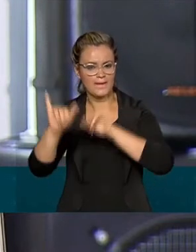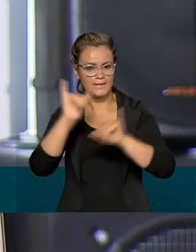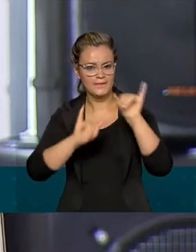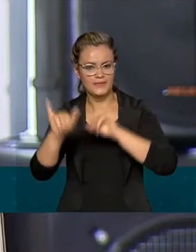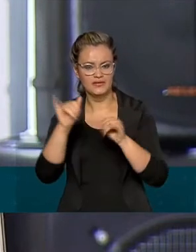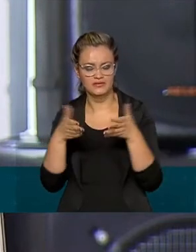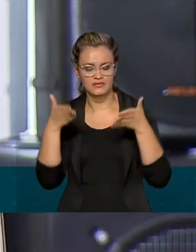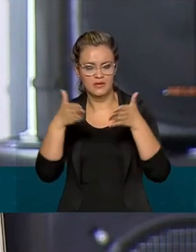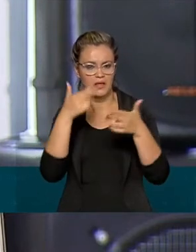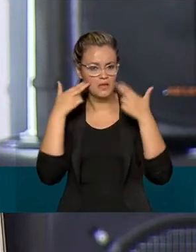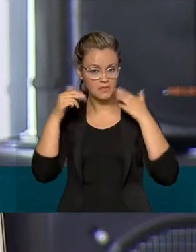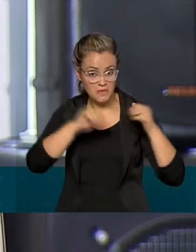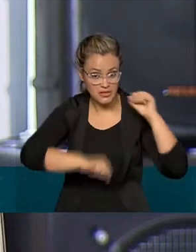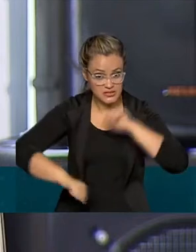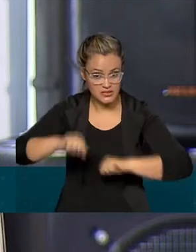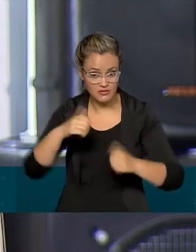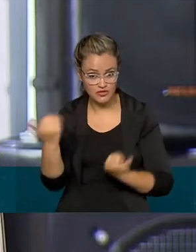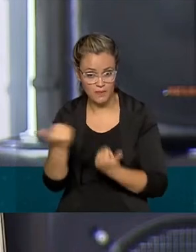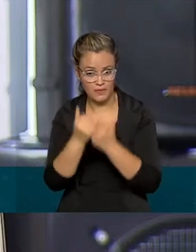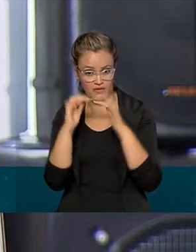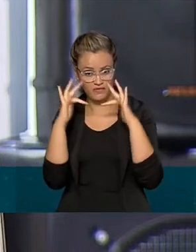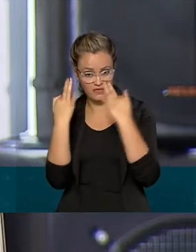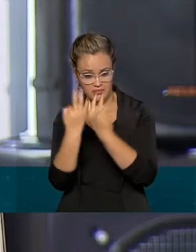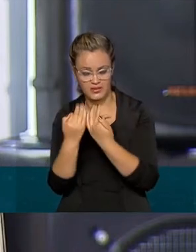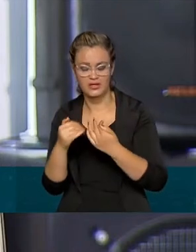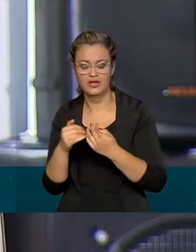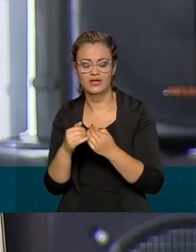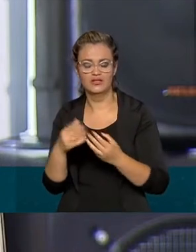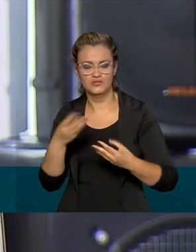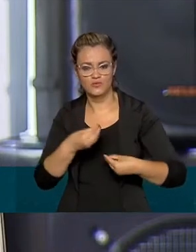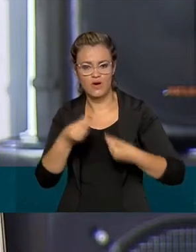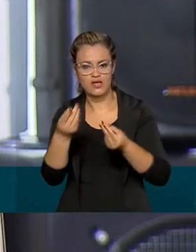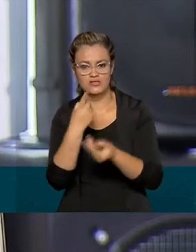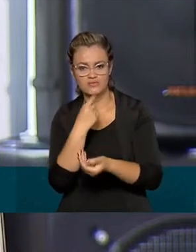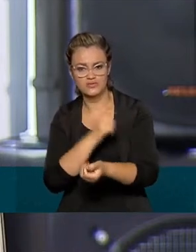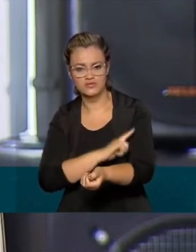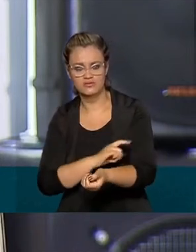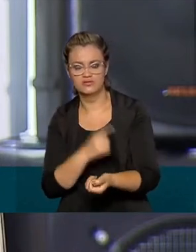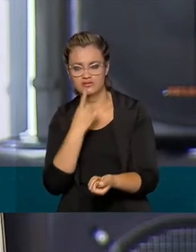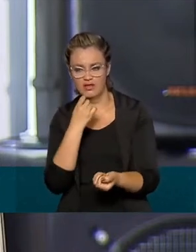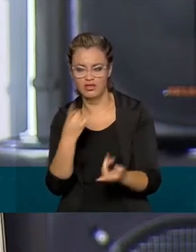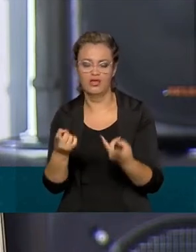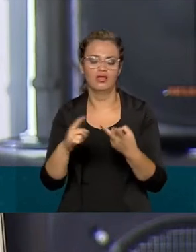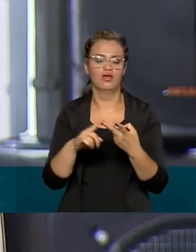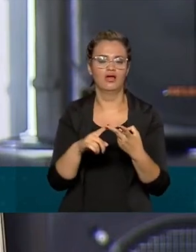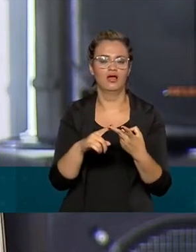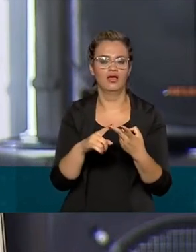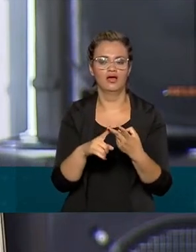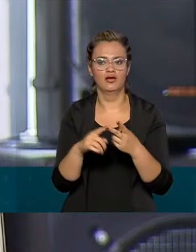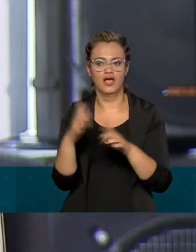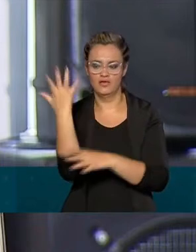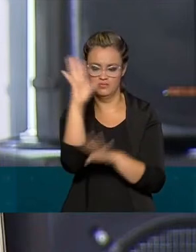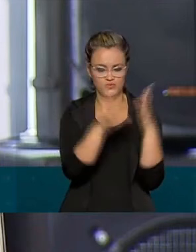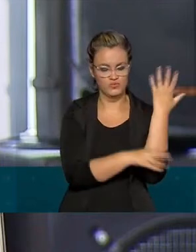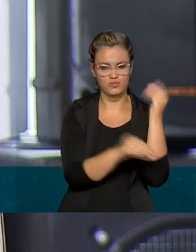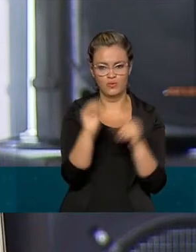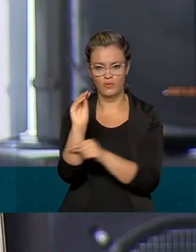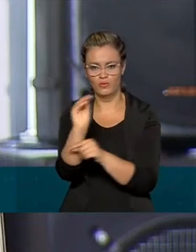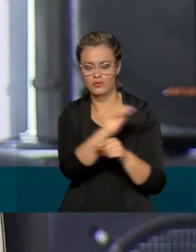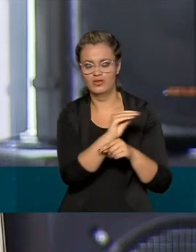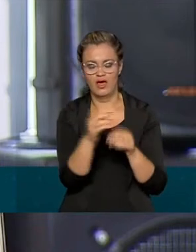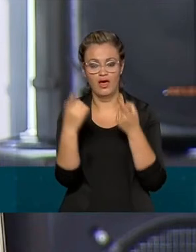ingresso no Exército, de apoio à família militar, de doação de sangue, de preservação do meio ambiente, de